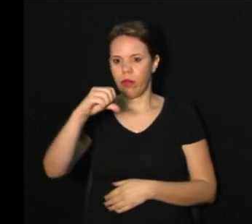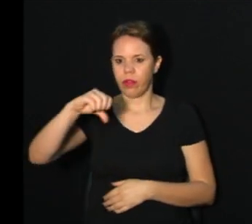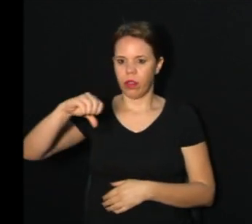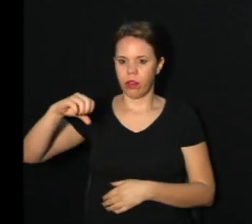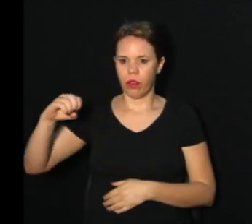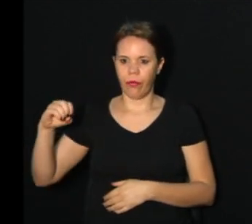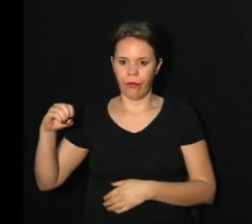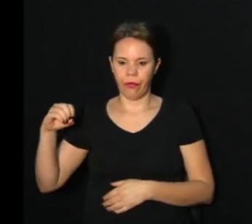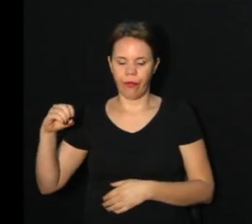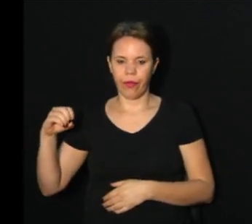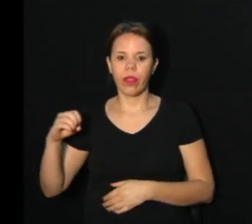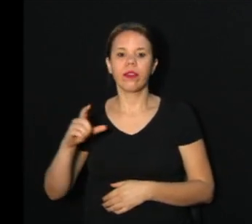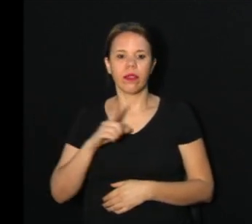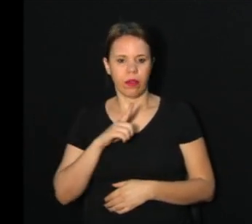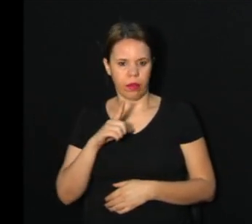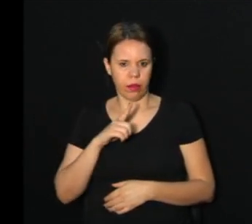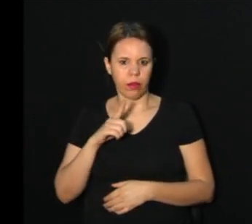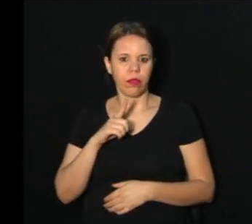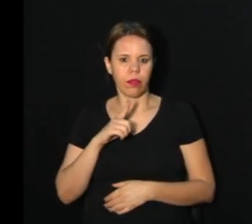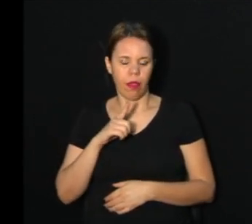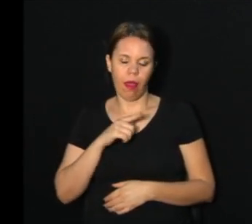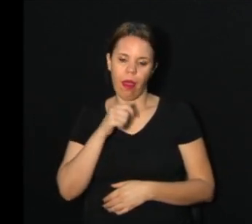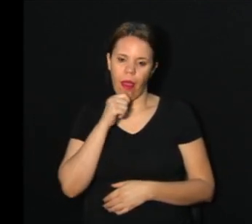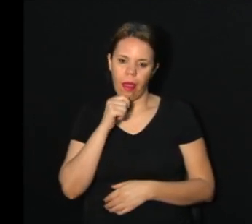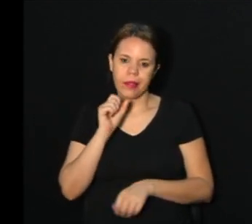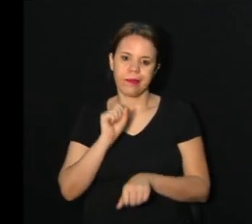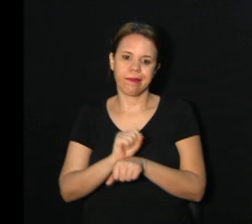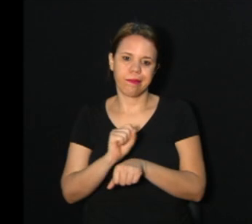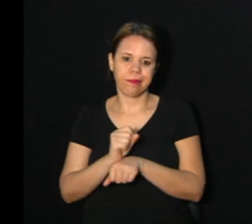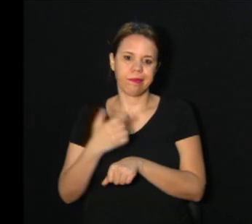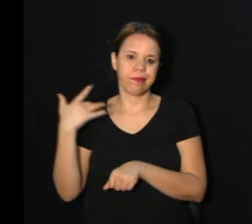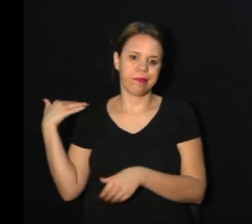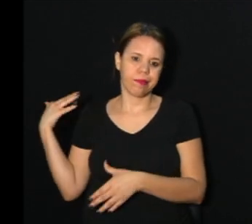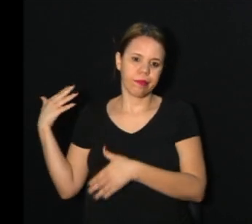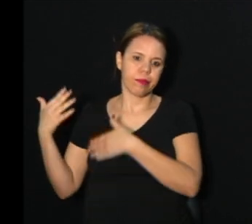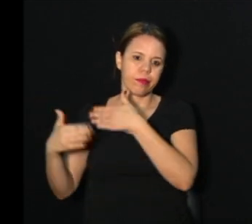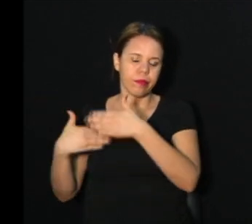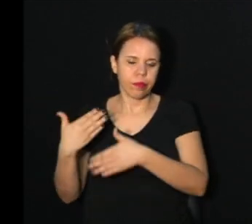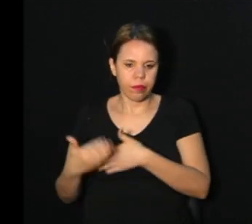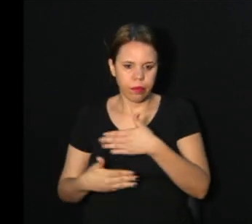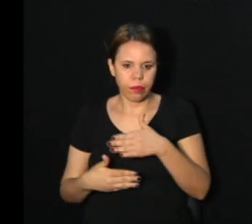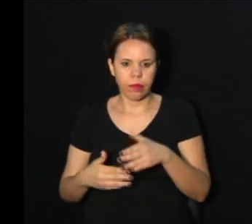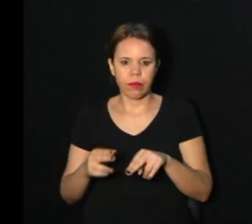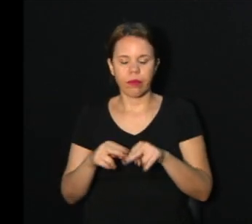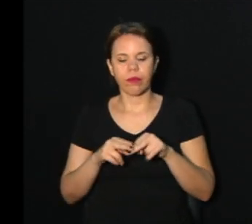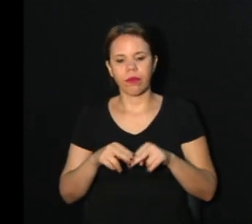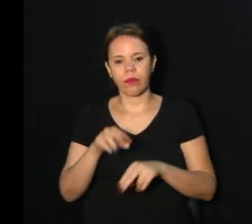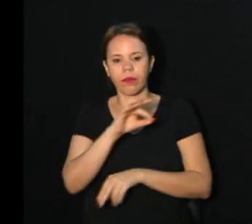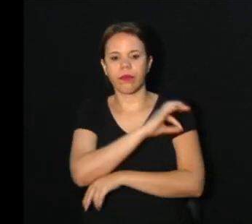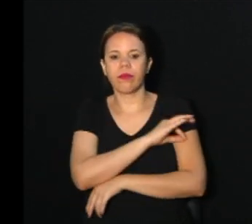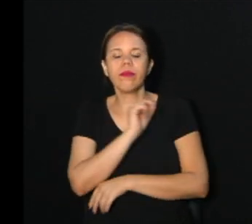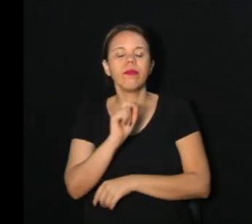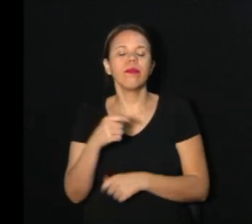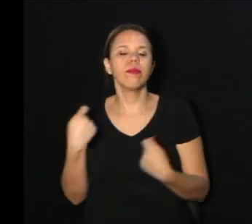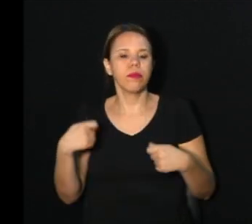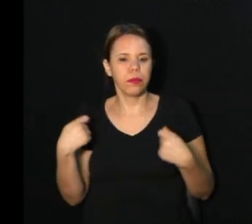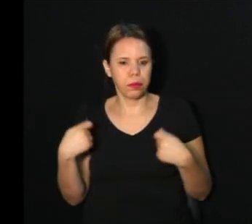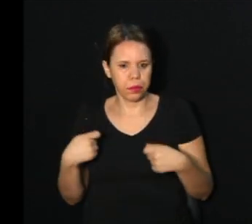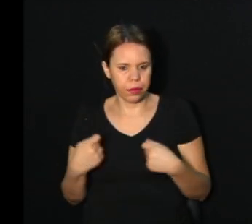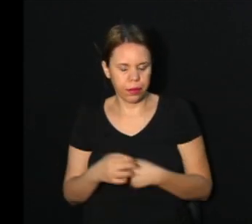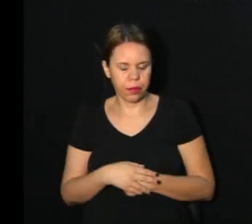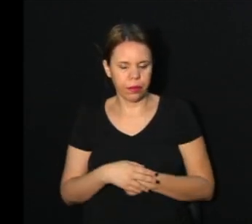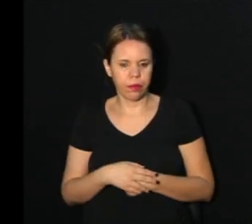existe realmente esta pendência no âmbito do Executivo, que precisa